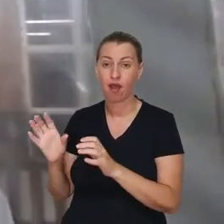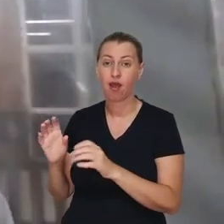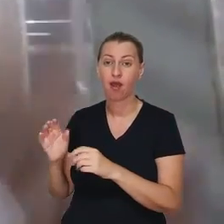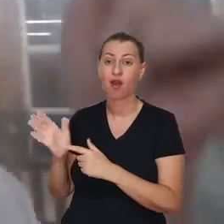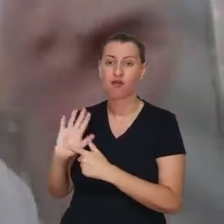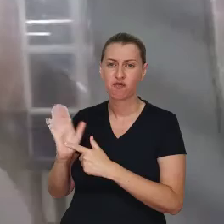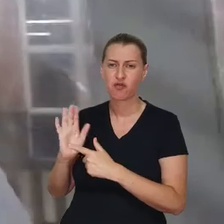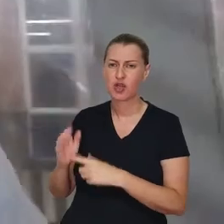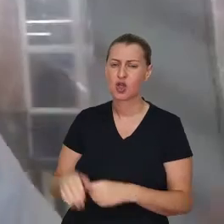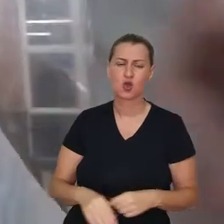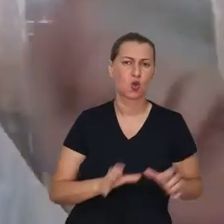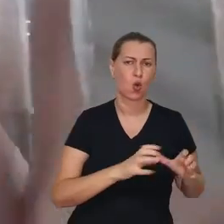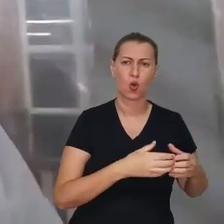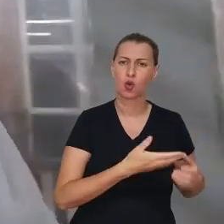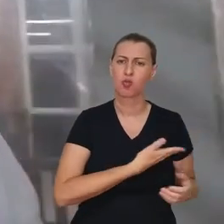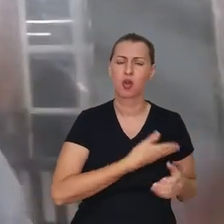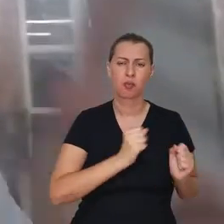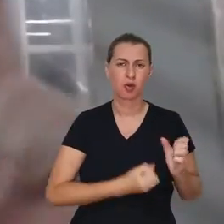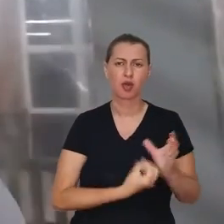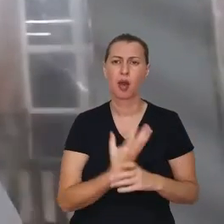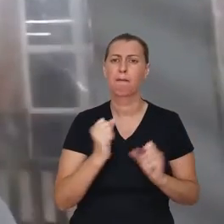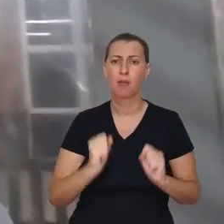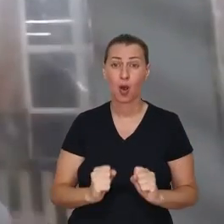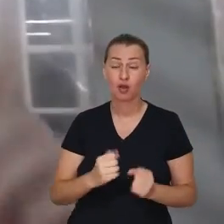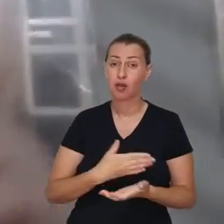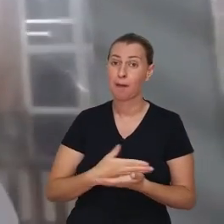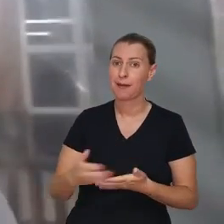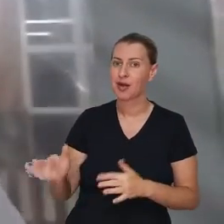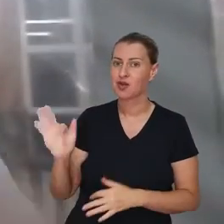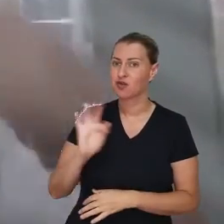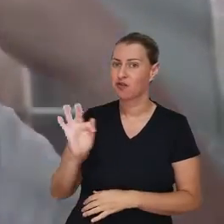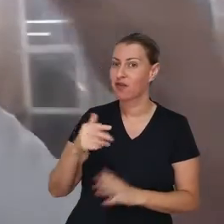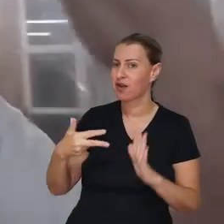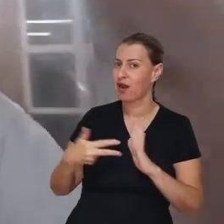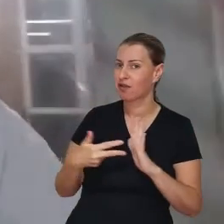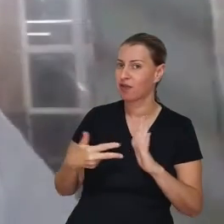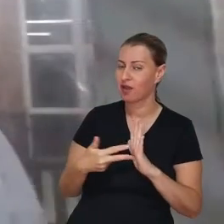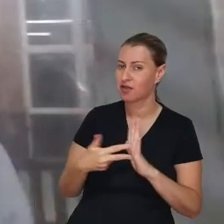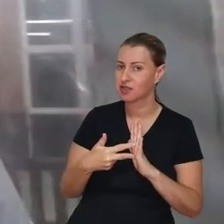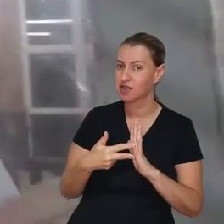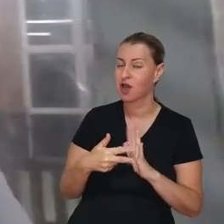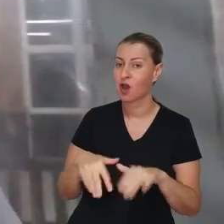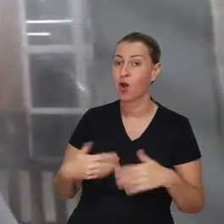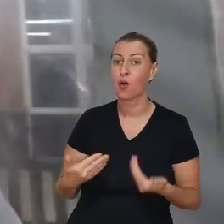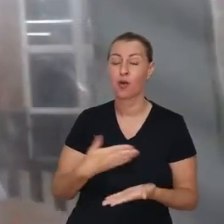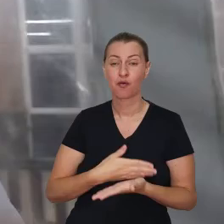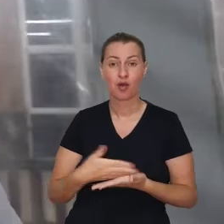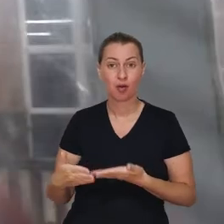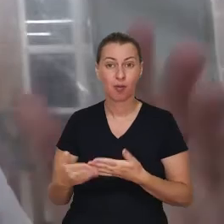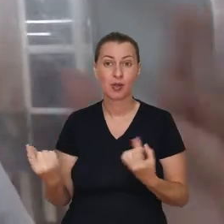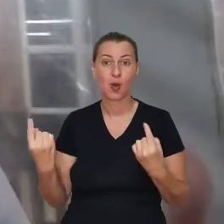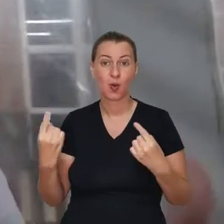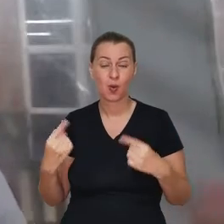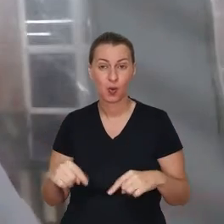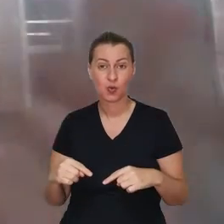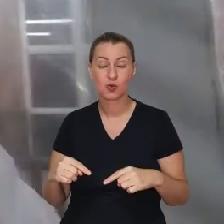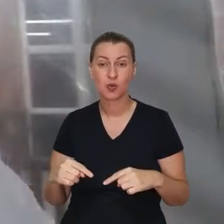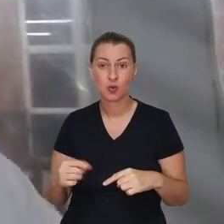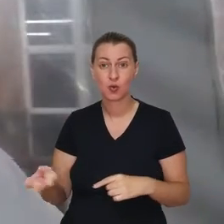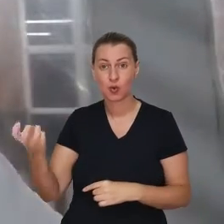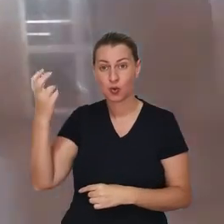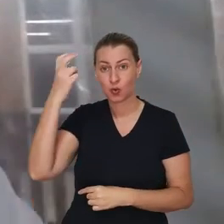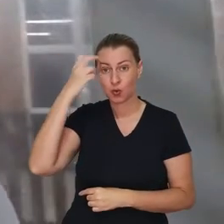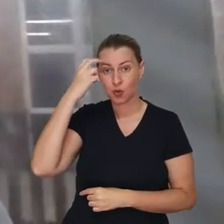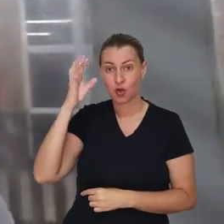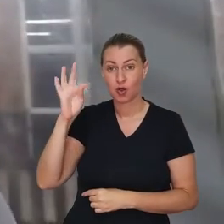fevereiro, fiquem de olho nas nossas redes, sigam o nosso TikTok, sigam o nosso Instagram. Nós vamos lançar, então, esse concurso cultural do TikTok, no